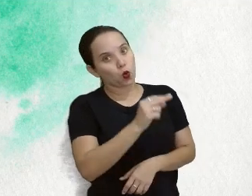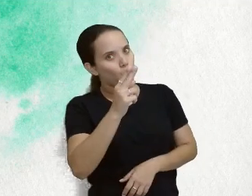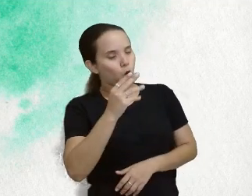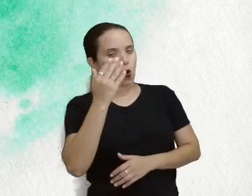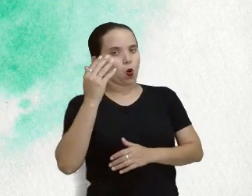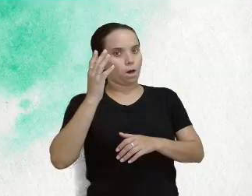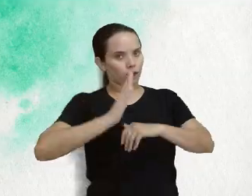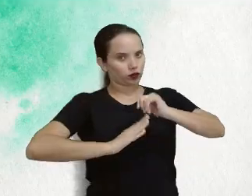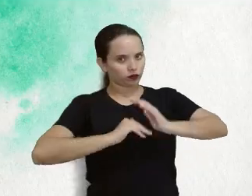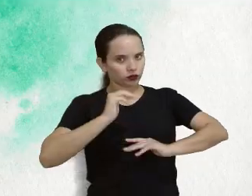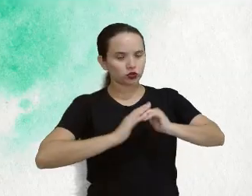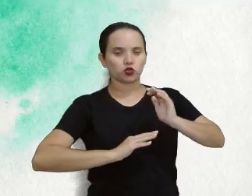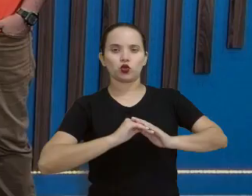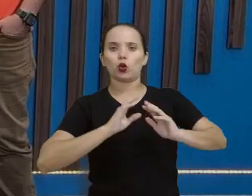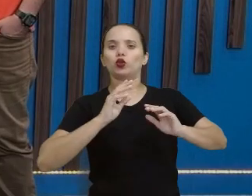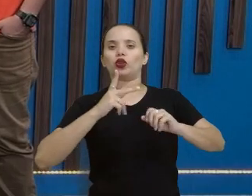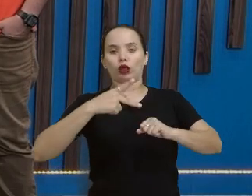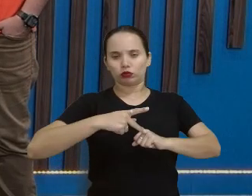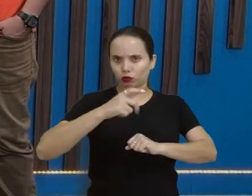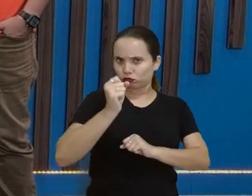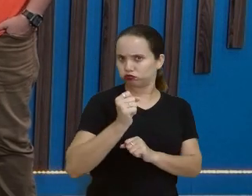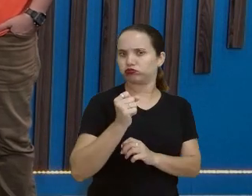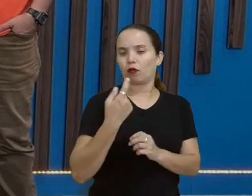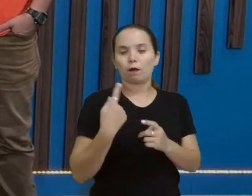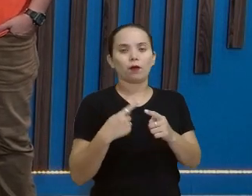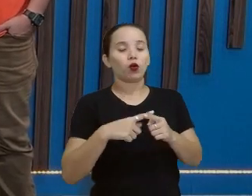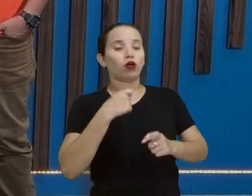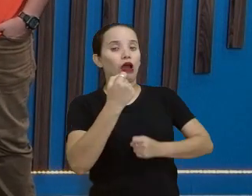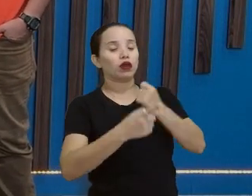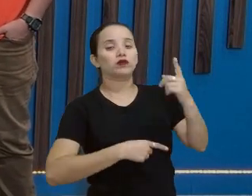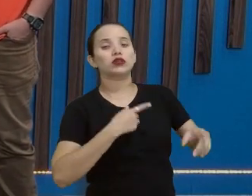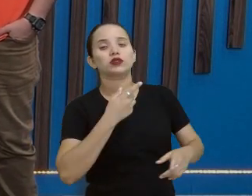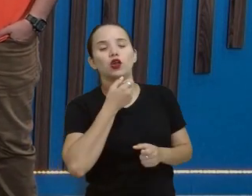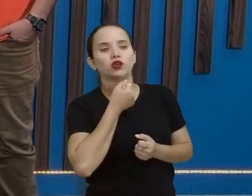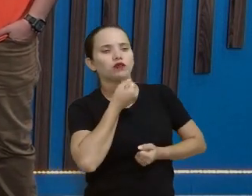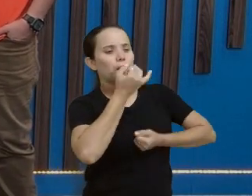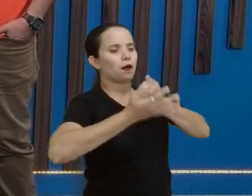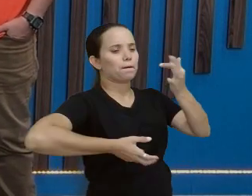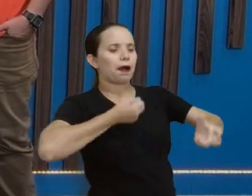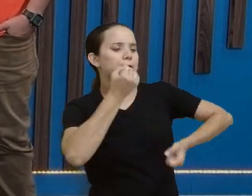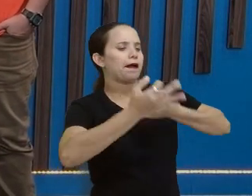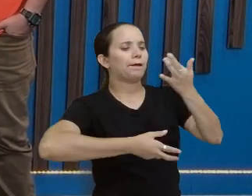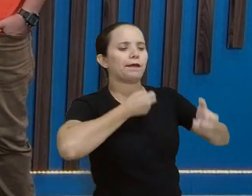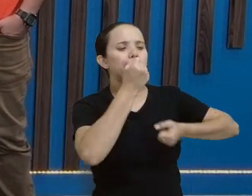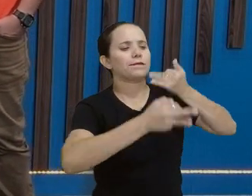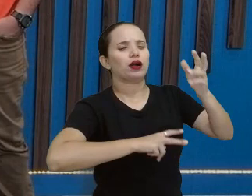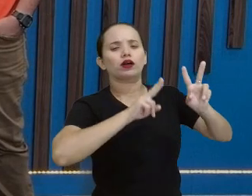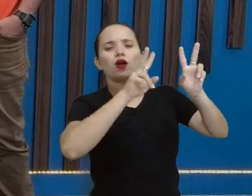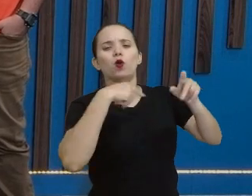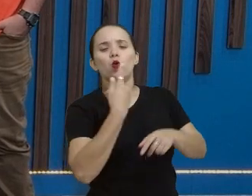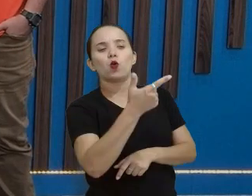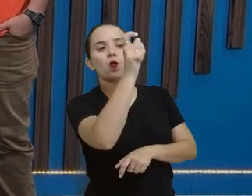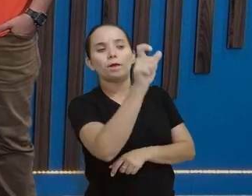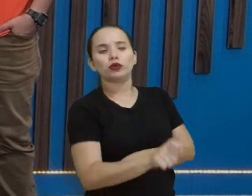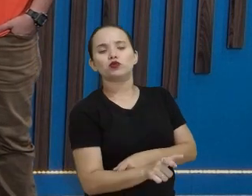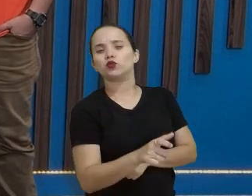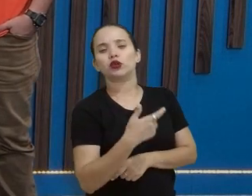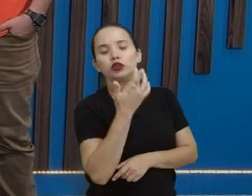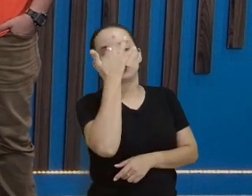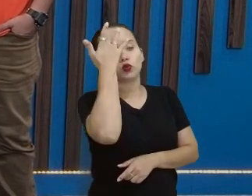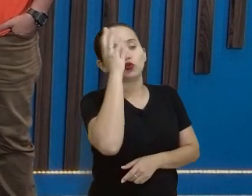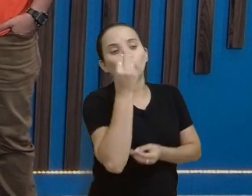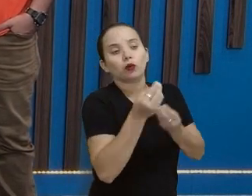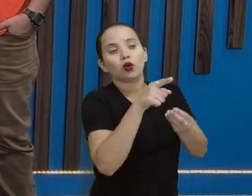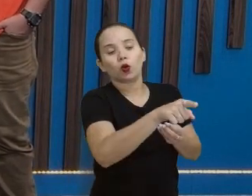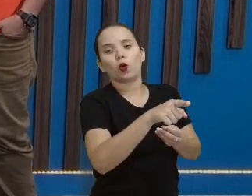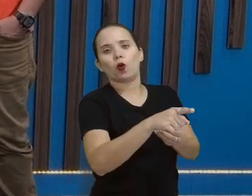Isso é fundamental, minha gente. Muitas vezes a gente se abre com as pessoas que nem sabem lidar com as próprias emoções dela. E a gente acha que está